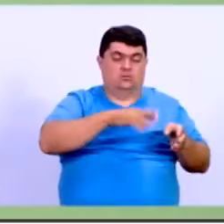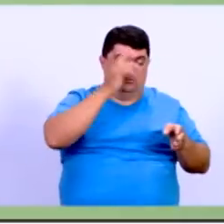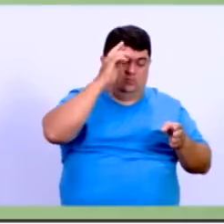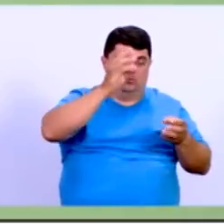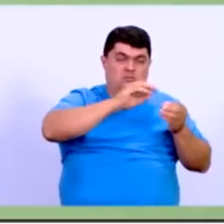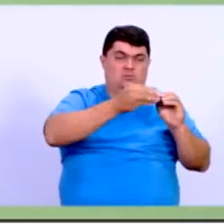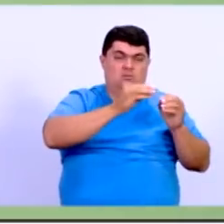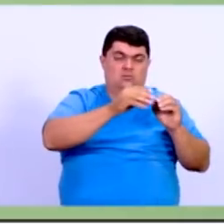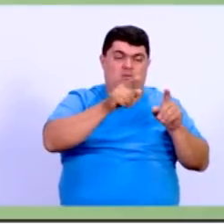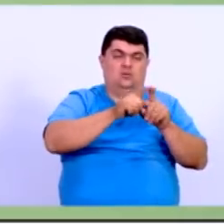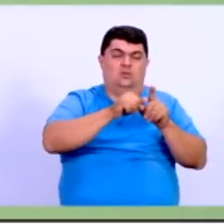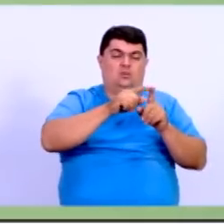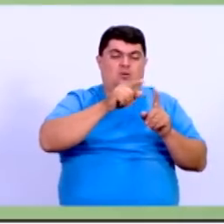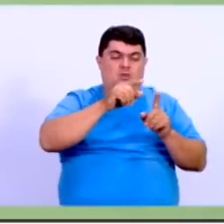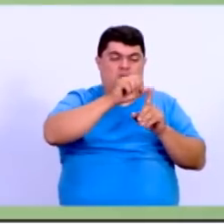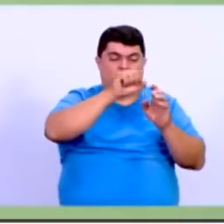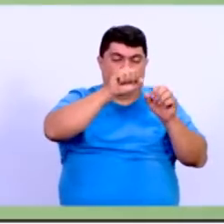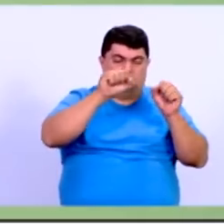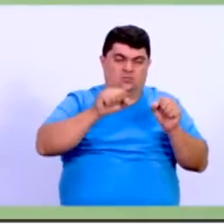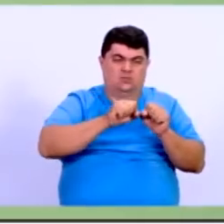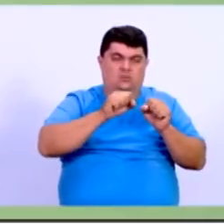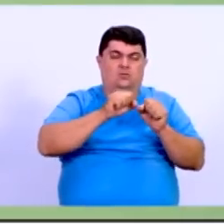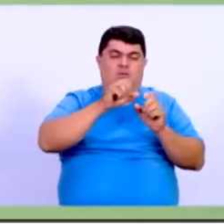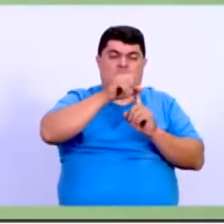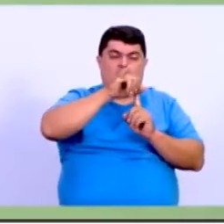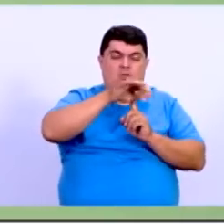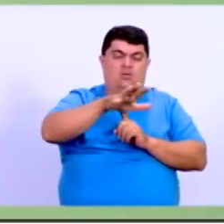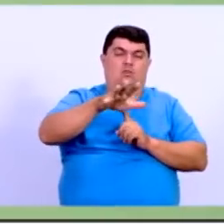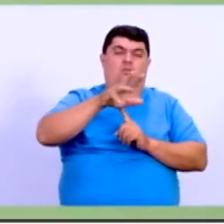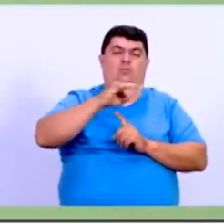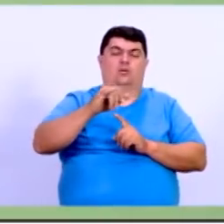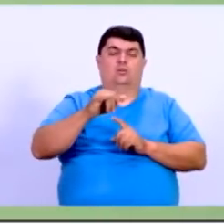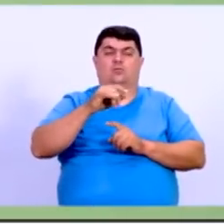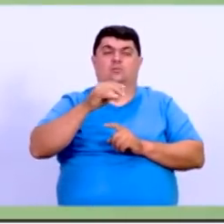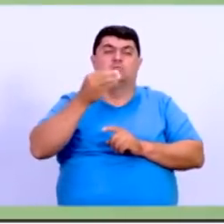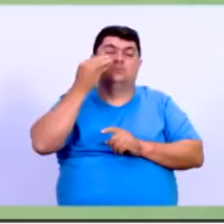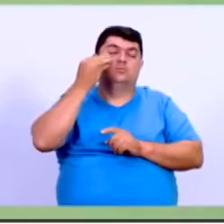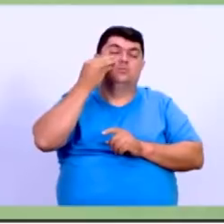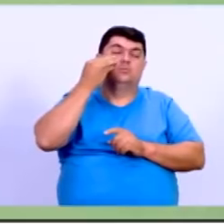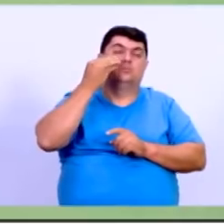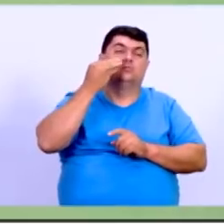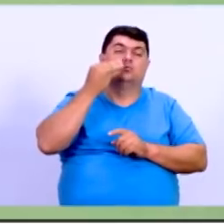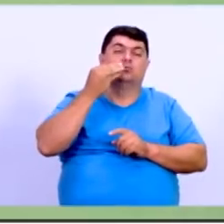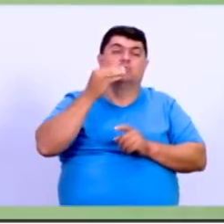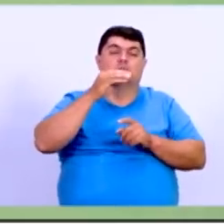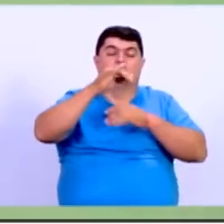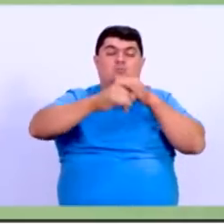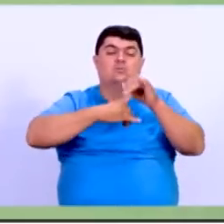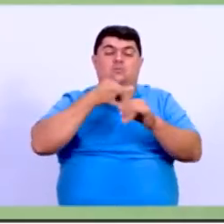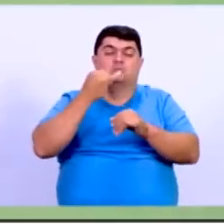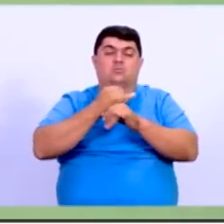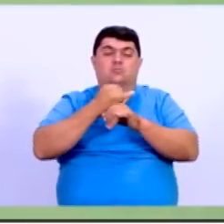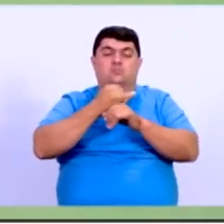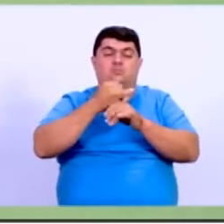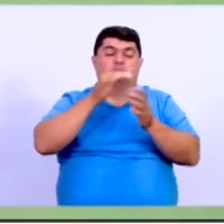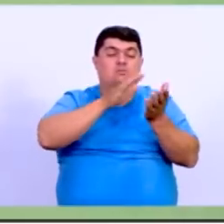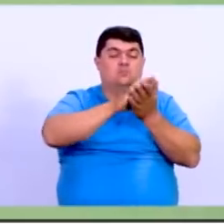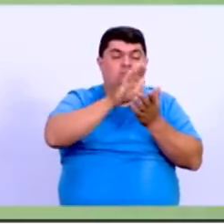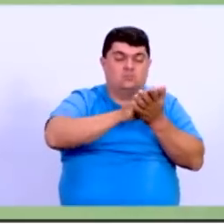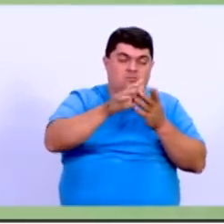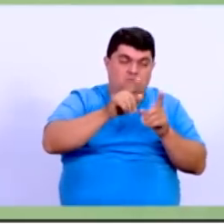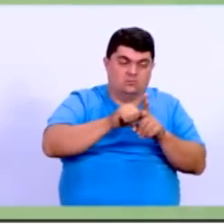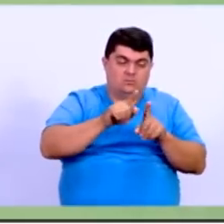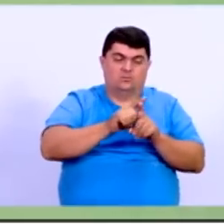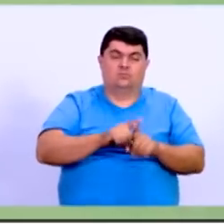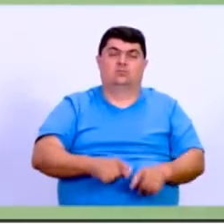ali informações de um sistema interno da empresa. Servidor de impressão, disponibilizar a questão de impressora, né,